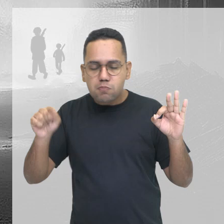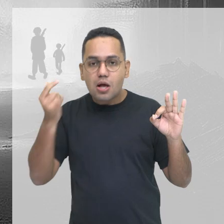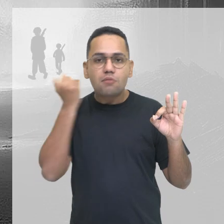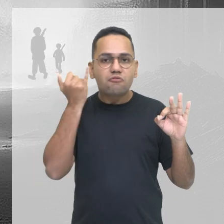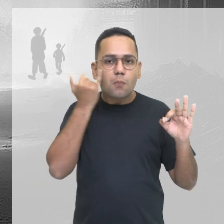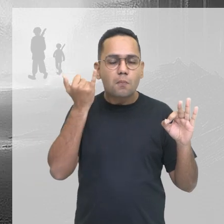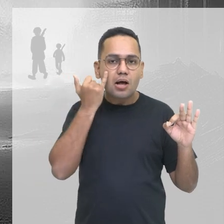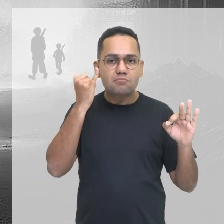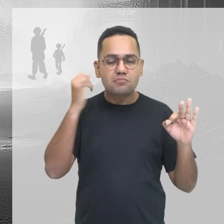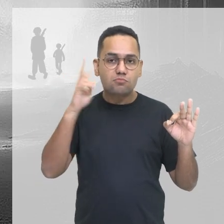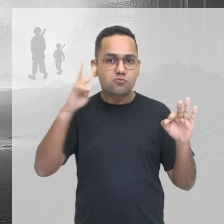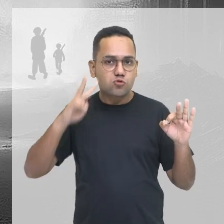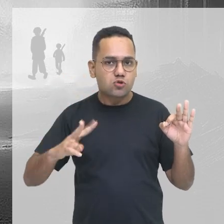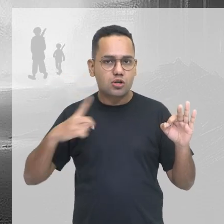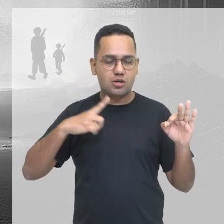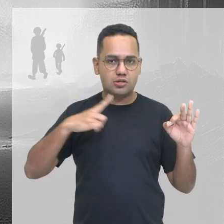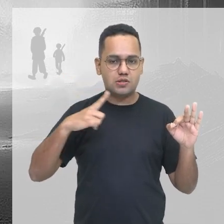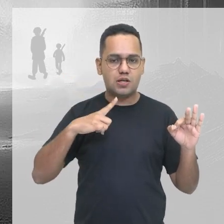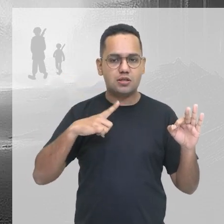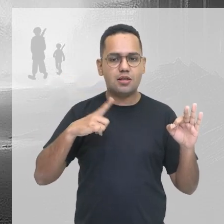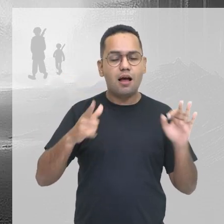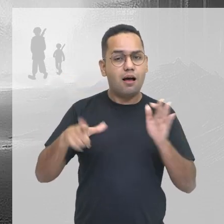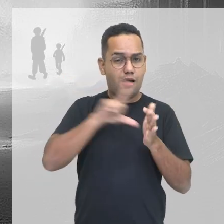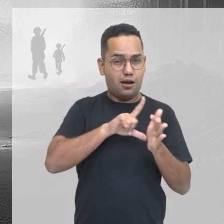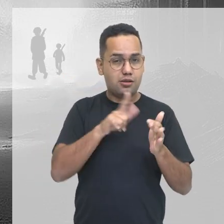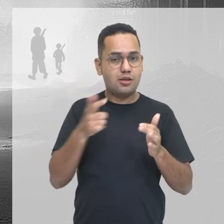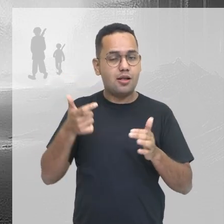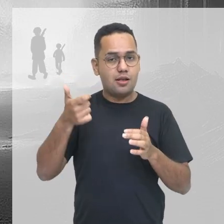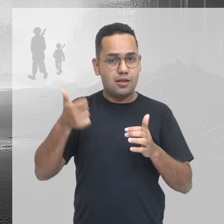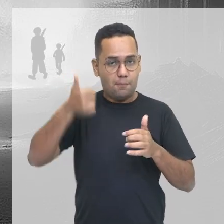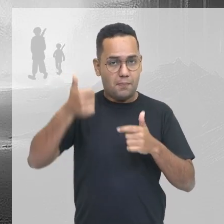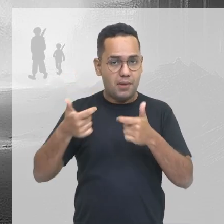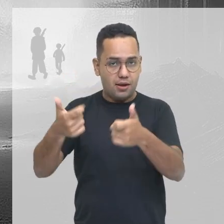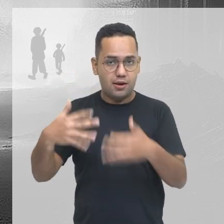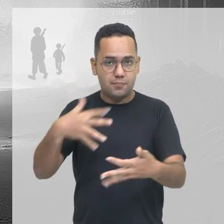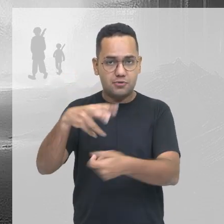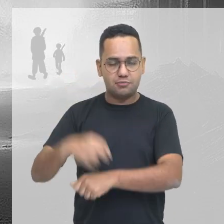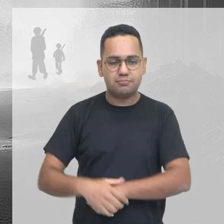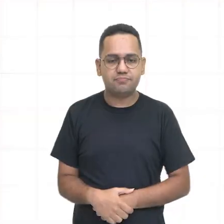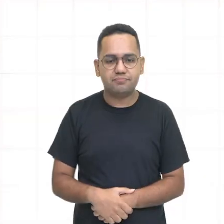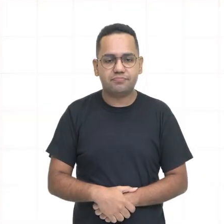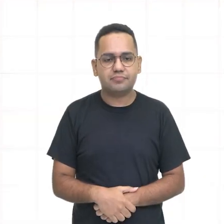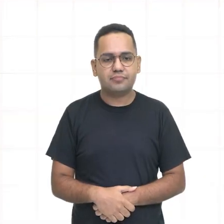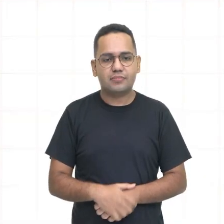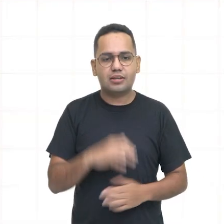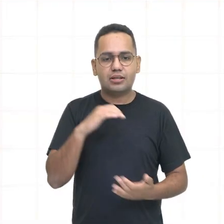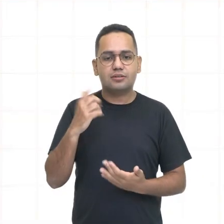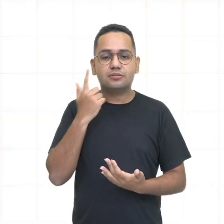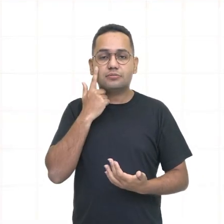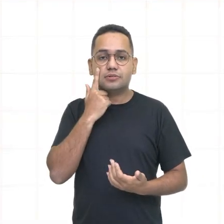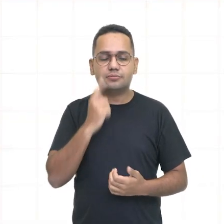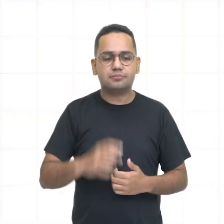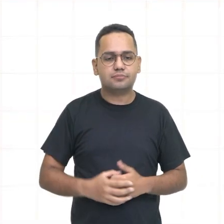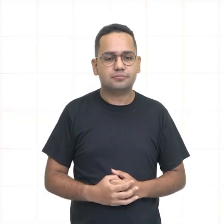então esses antecedentes do conflito? E a gente vai ver isso a partir de agora. Vamos ao texto. Vamos lá, galera.